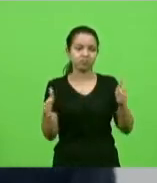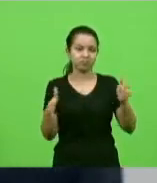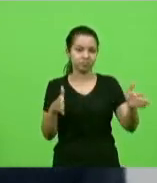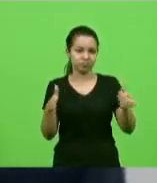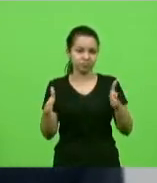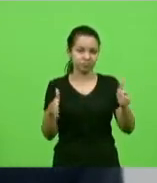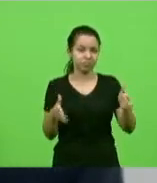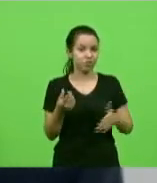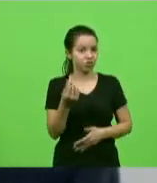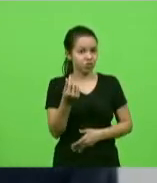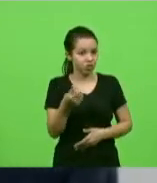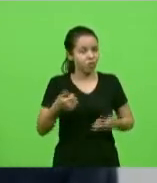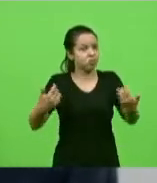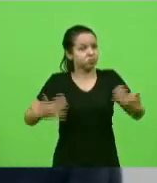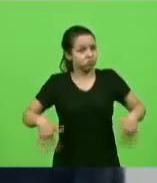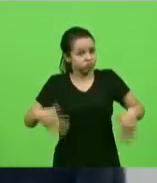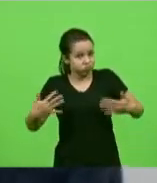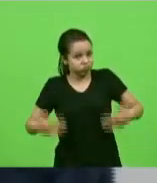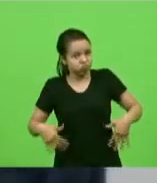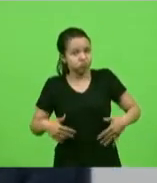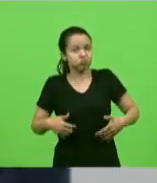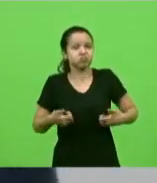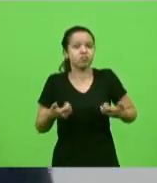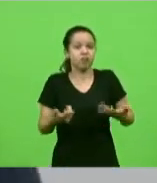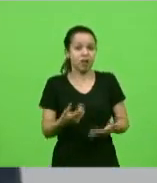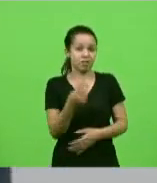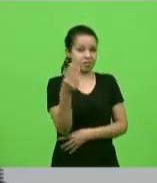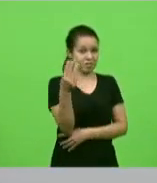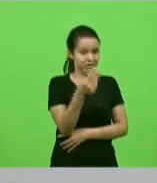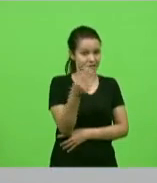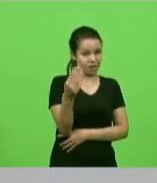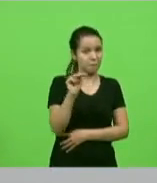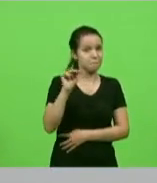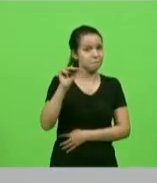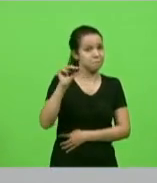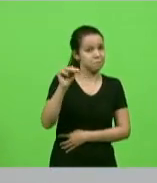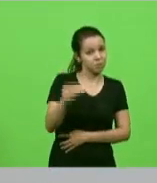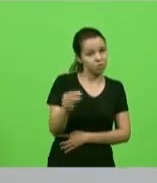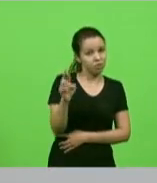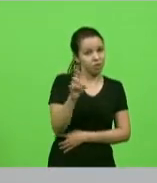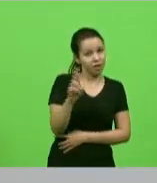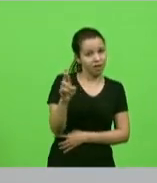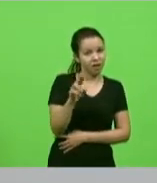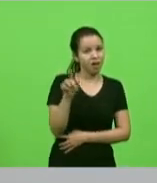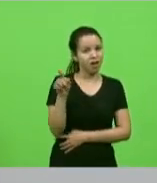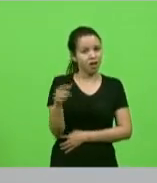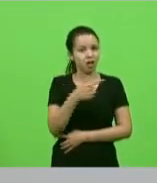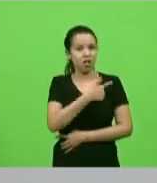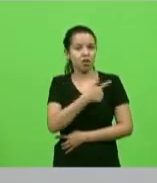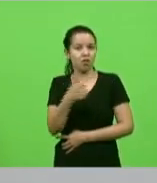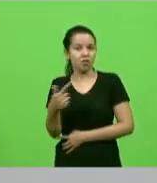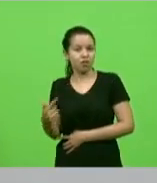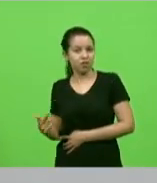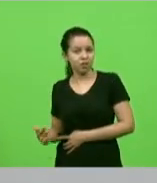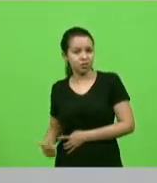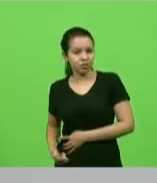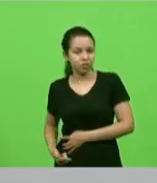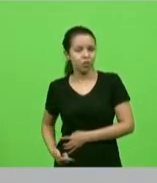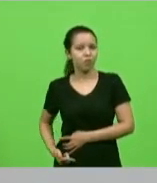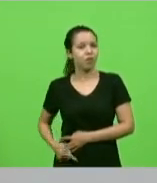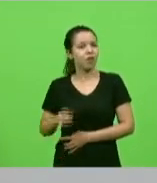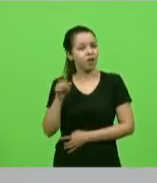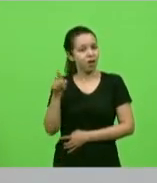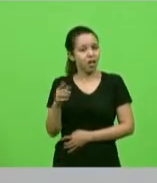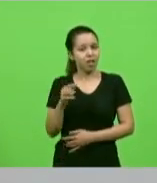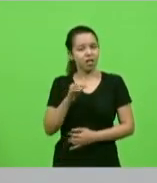desembolso elevado da quantia de 33 milhões de reais, o senhor governador não estivesse sendo